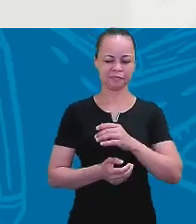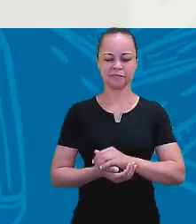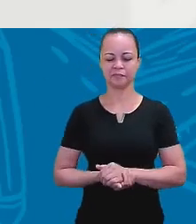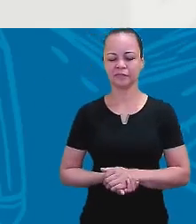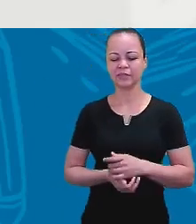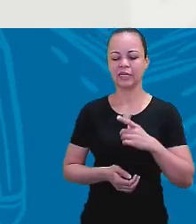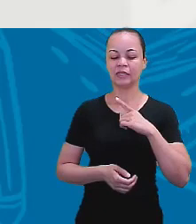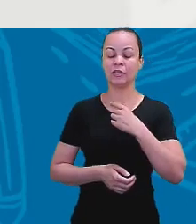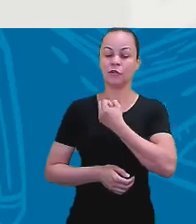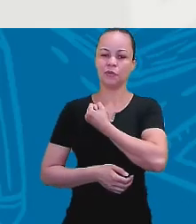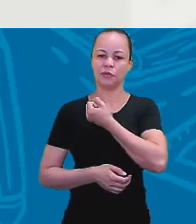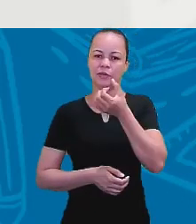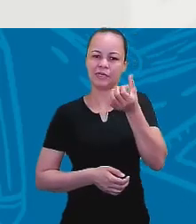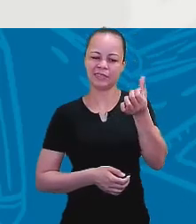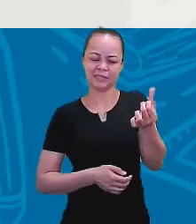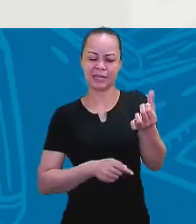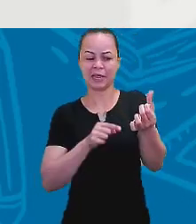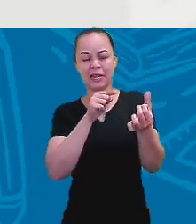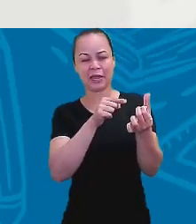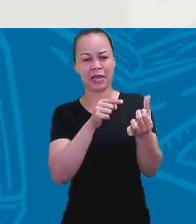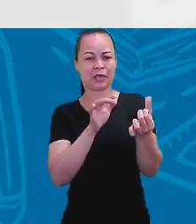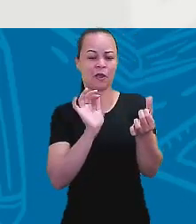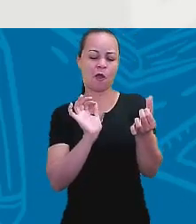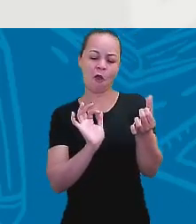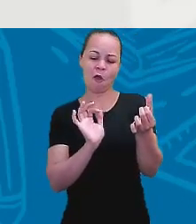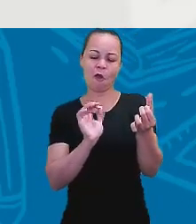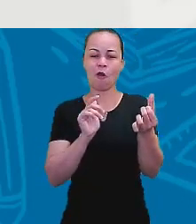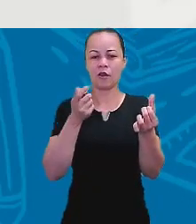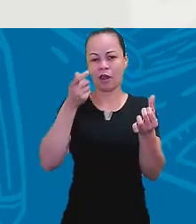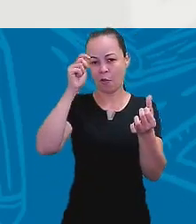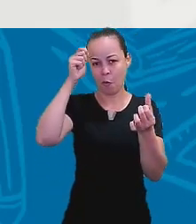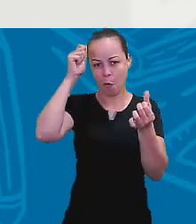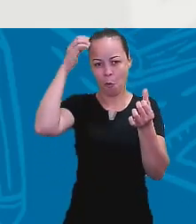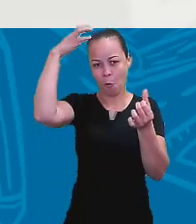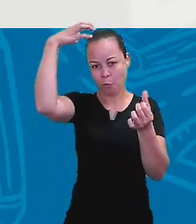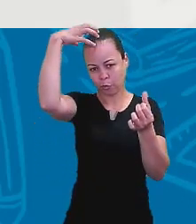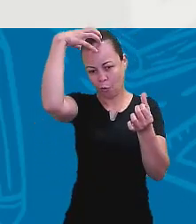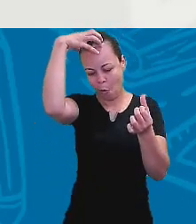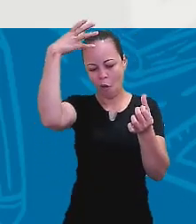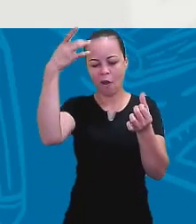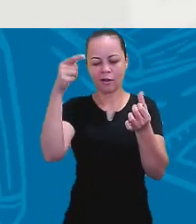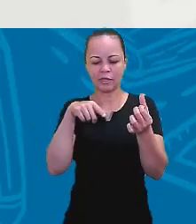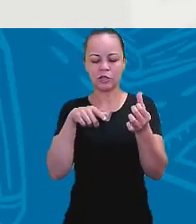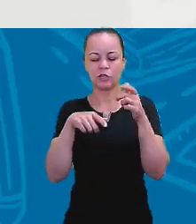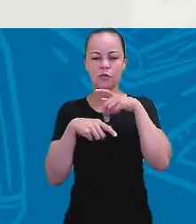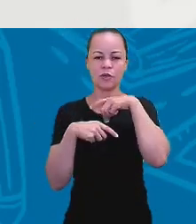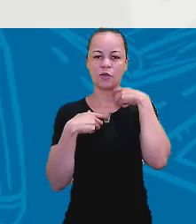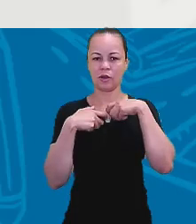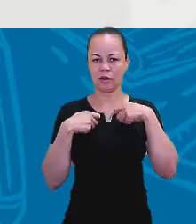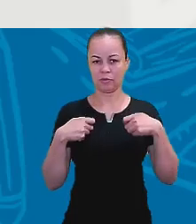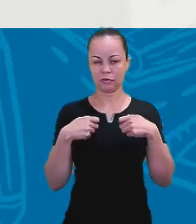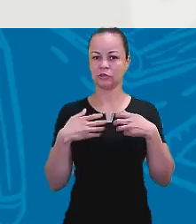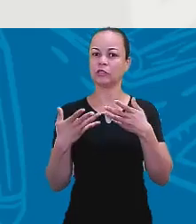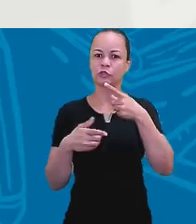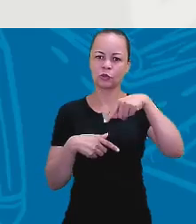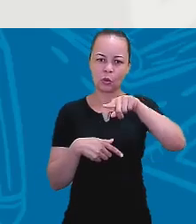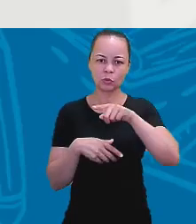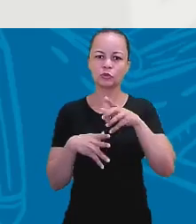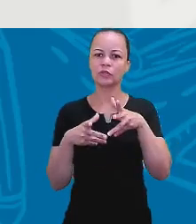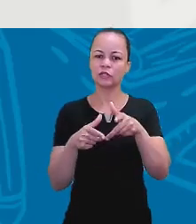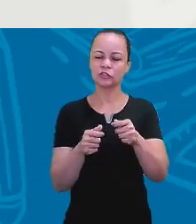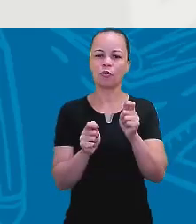número 6. Olha, ele tá com gorrinho e também com cachecol. Todos eles estão com muito